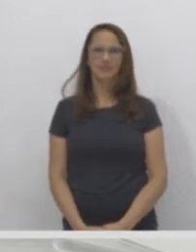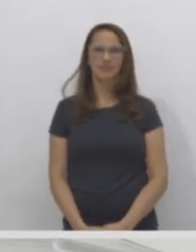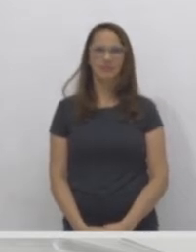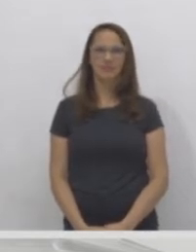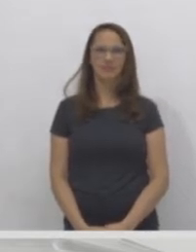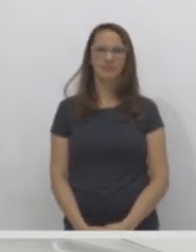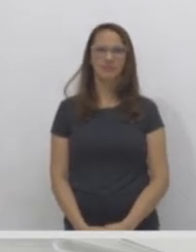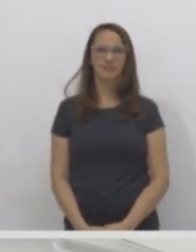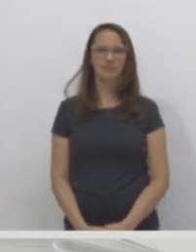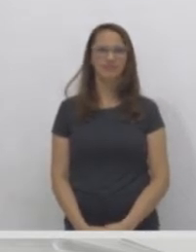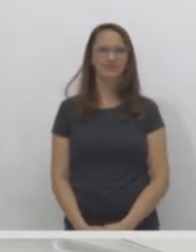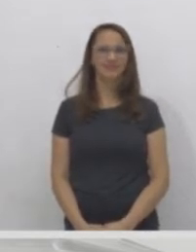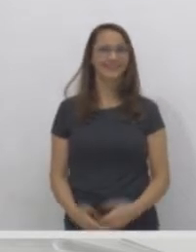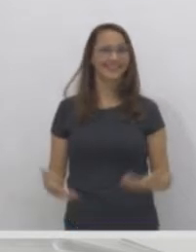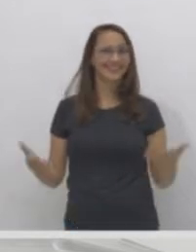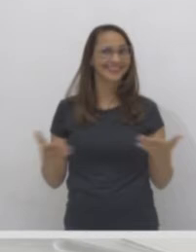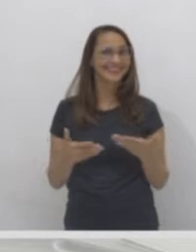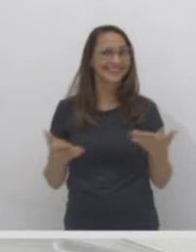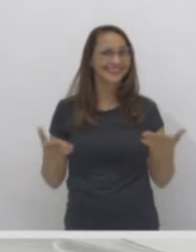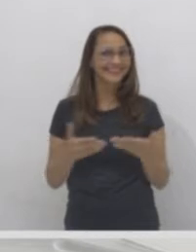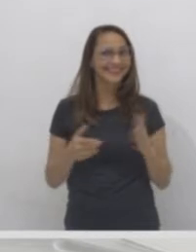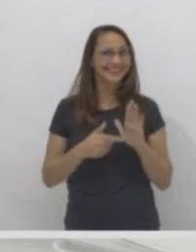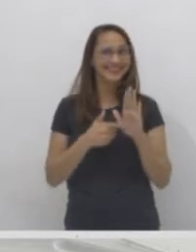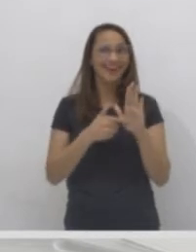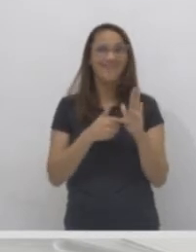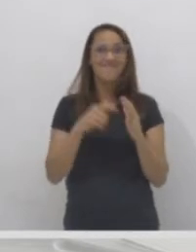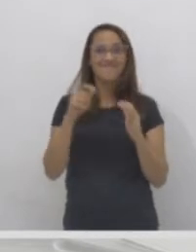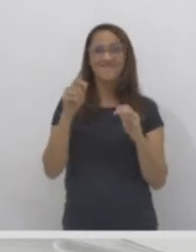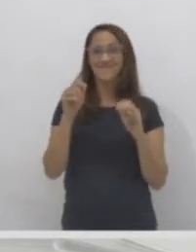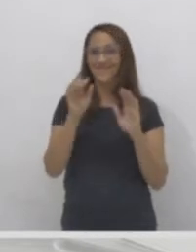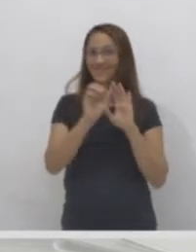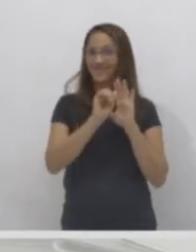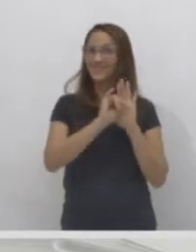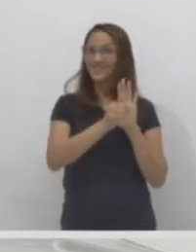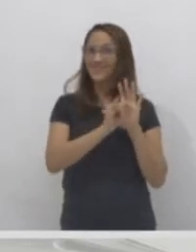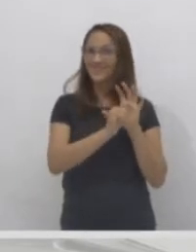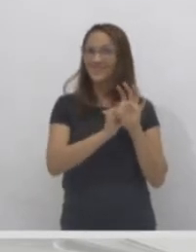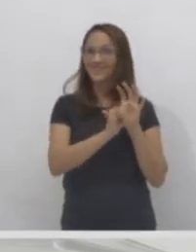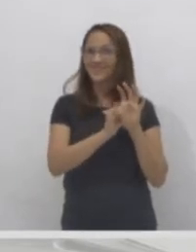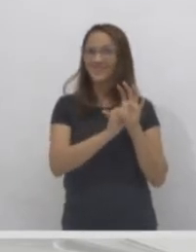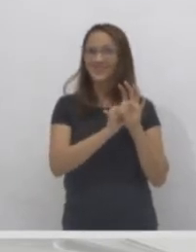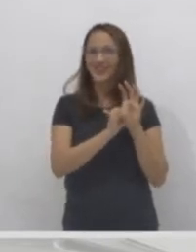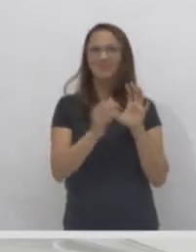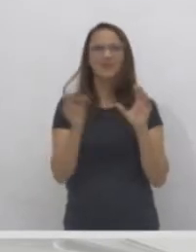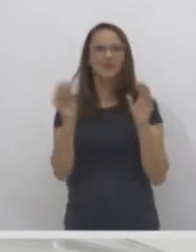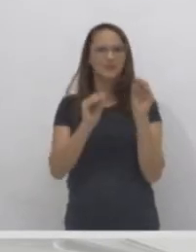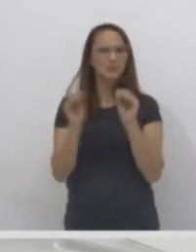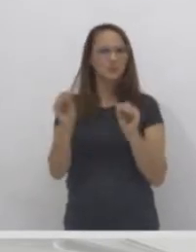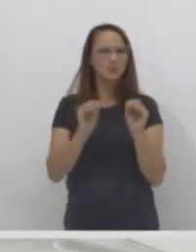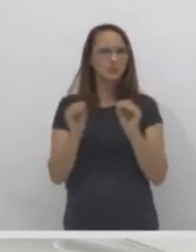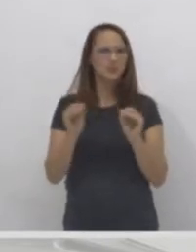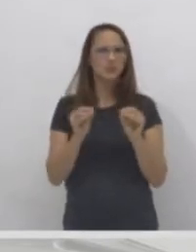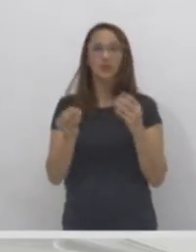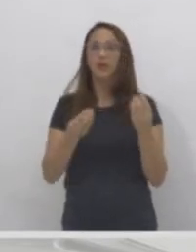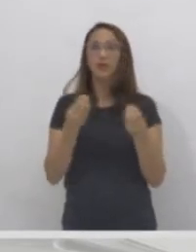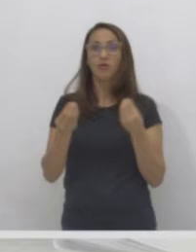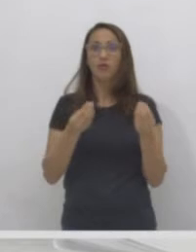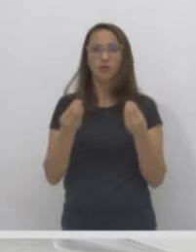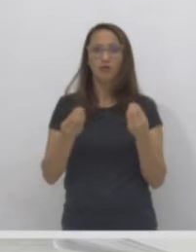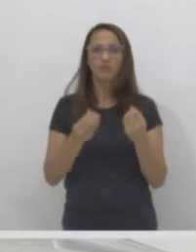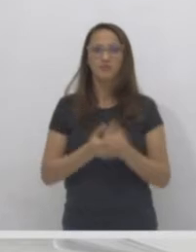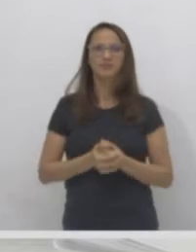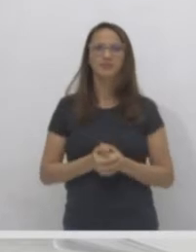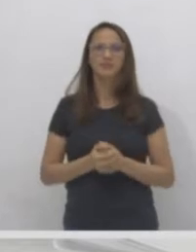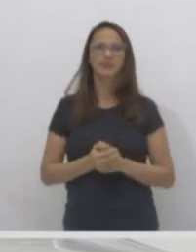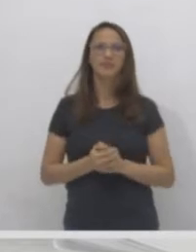foto. Opa! Vamos agora esboçar uma fábula. Desculpem. Vamos lá. Primeira coisa,